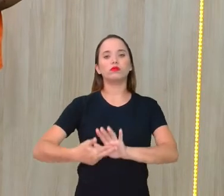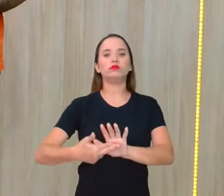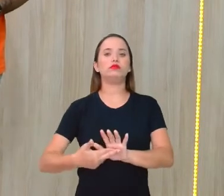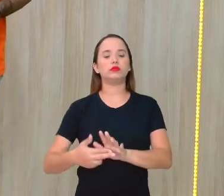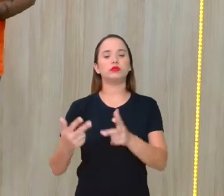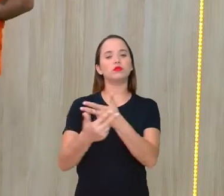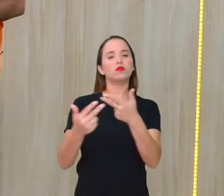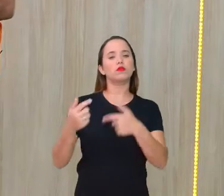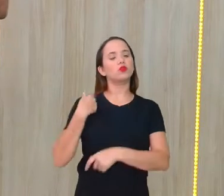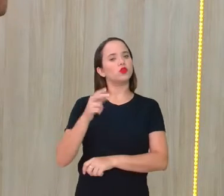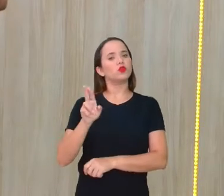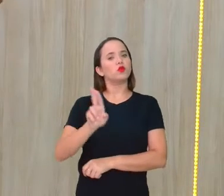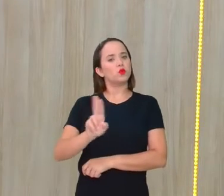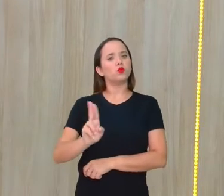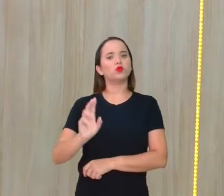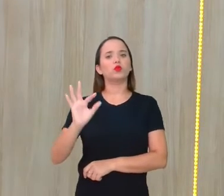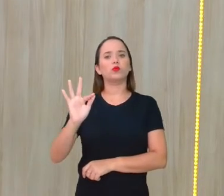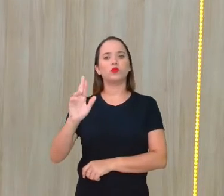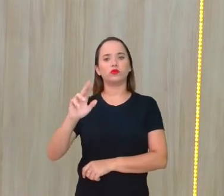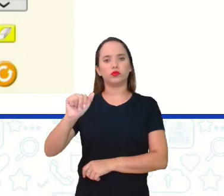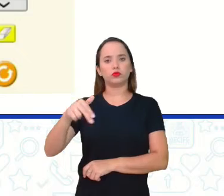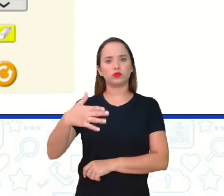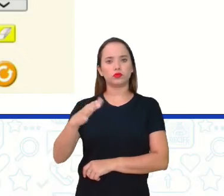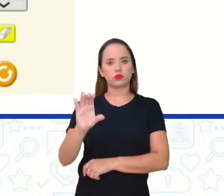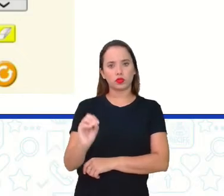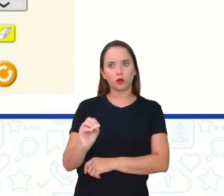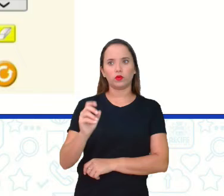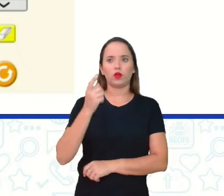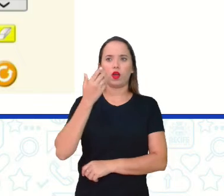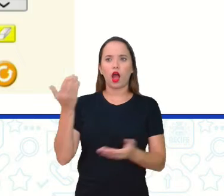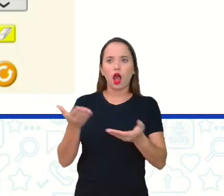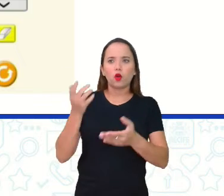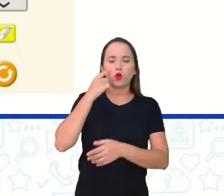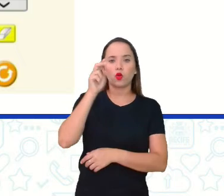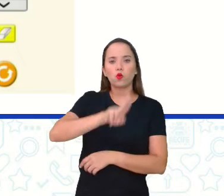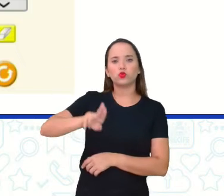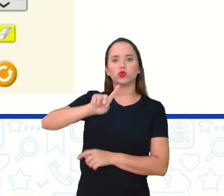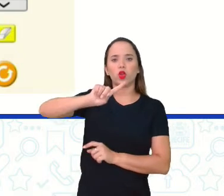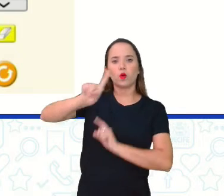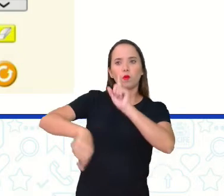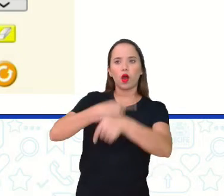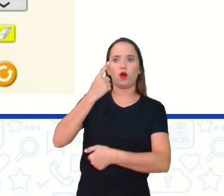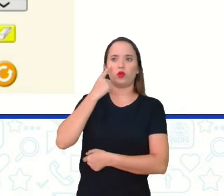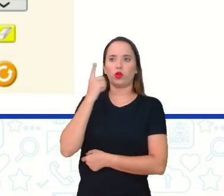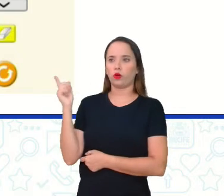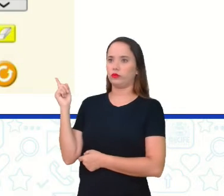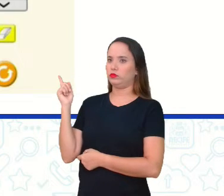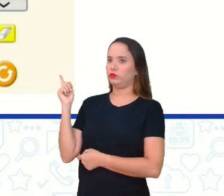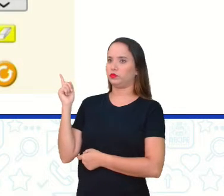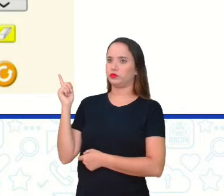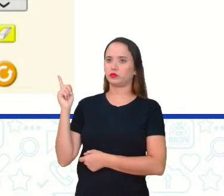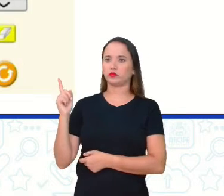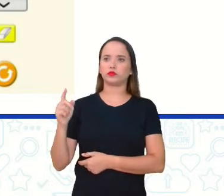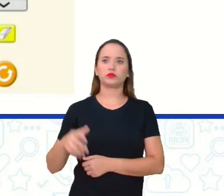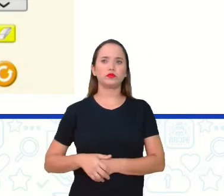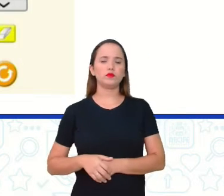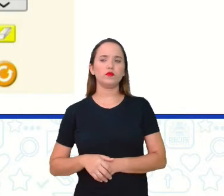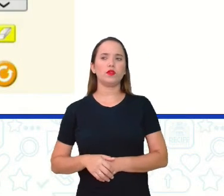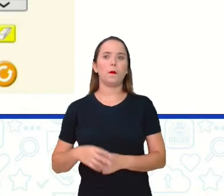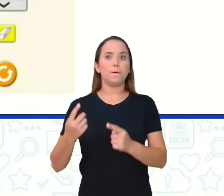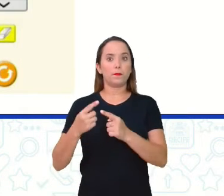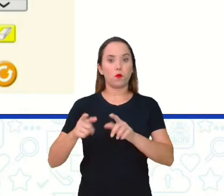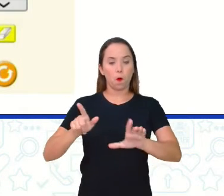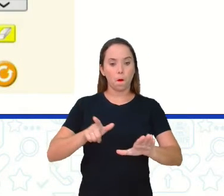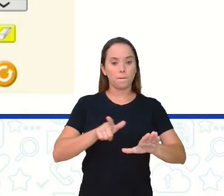o que a gente chama de função. Olha que agora eu coloquei tipo uma rodando, né? Observa o que foi que aconteceu com o pé. Ele estava para cá, deu